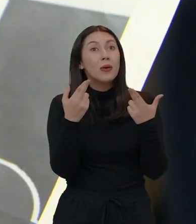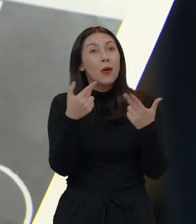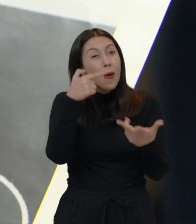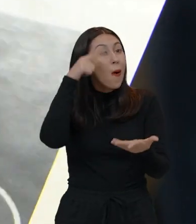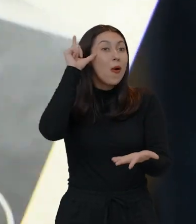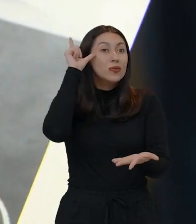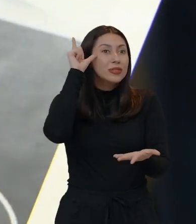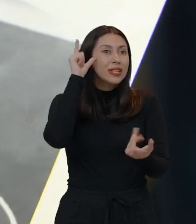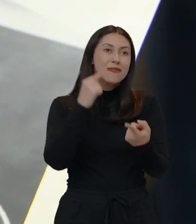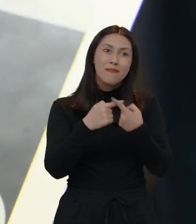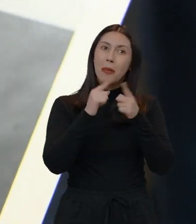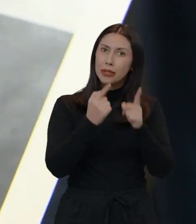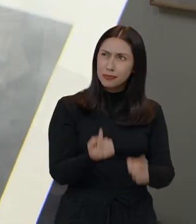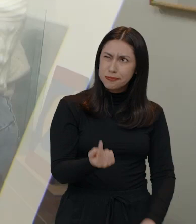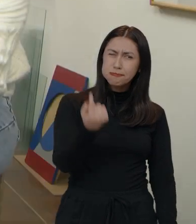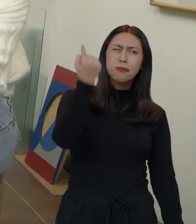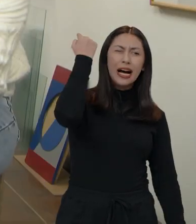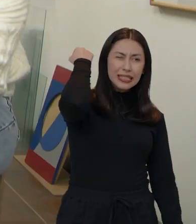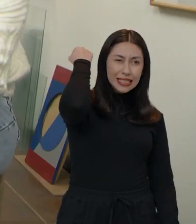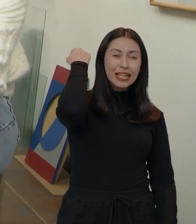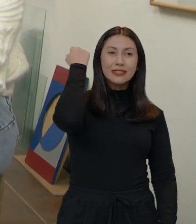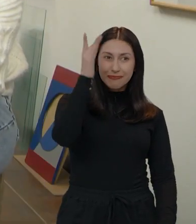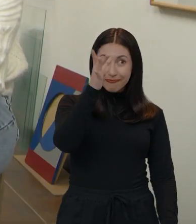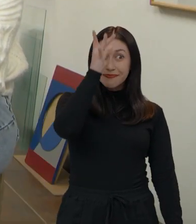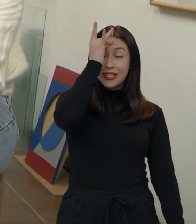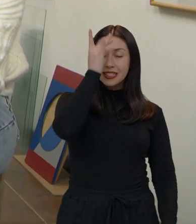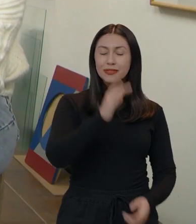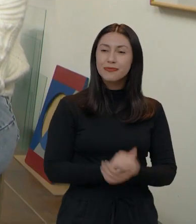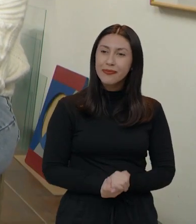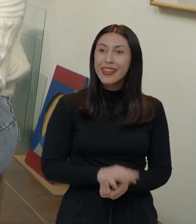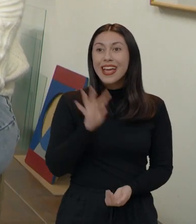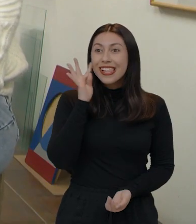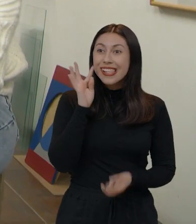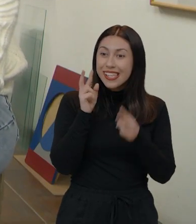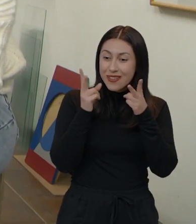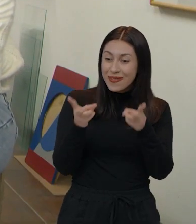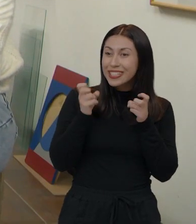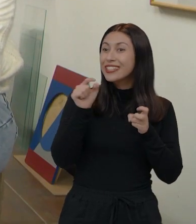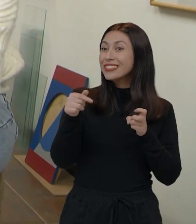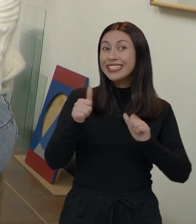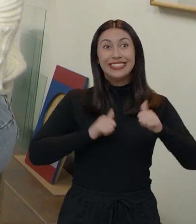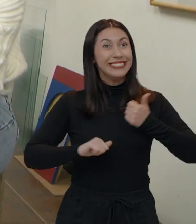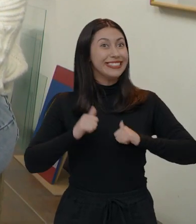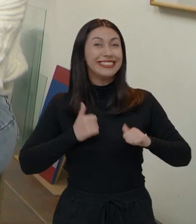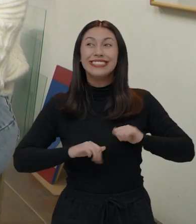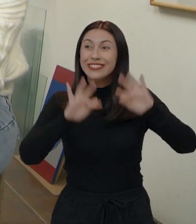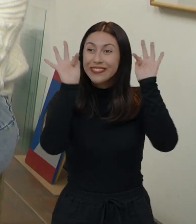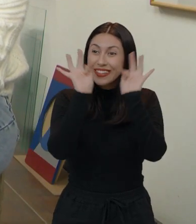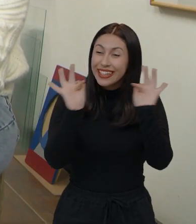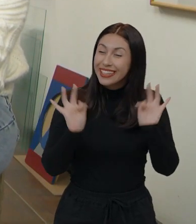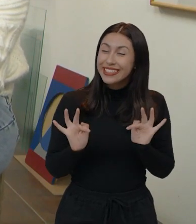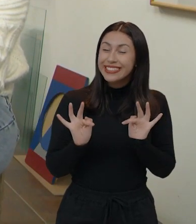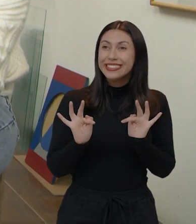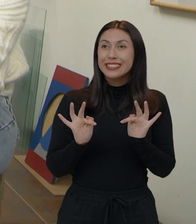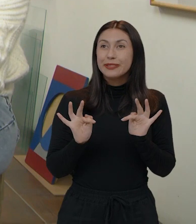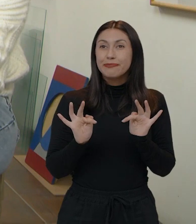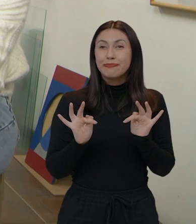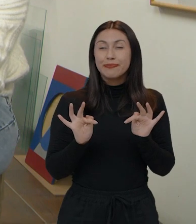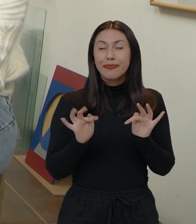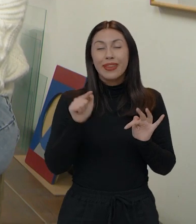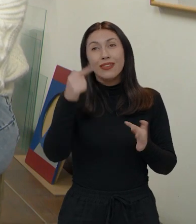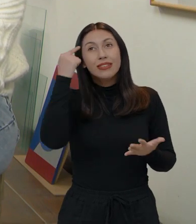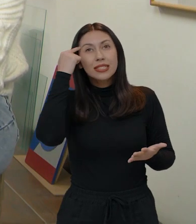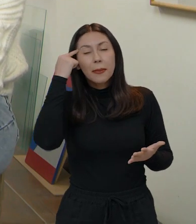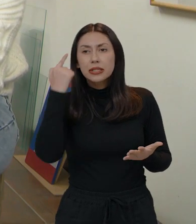né? Aquilo grava na memória. É muito legal ver, Regis, como você fica empolgado, como você se vê feliz. Você acha que